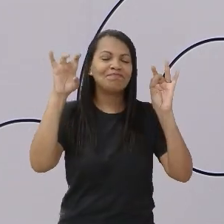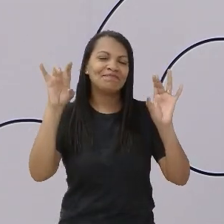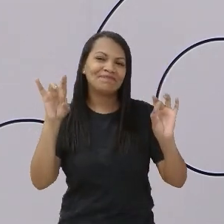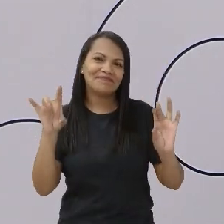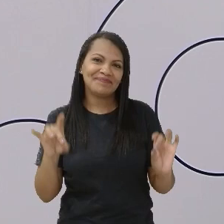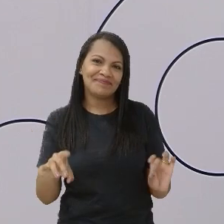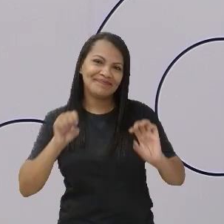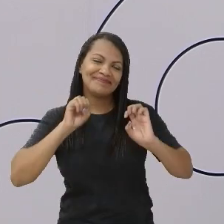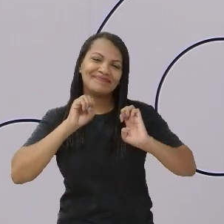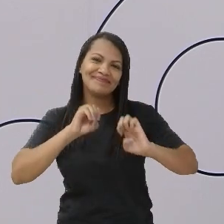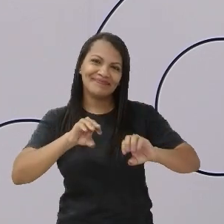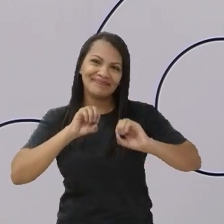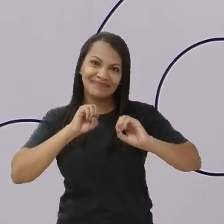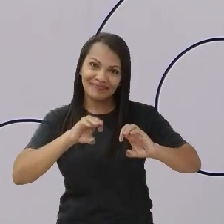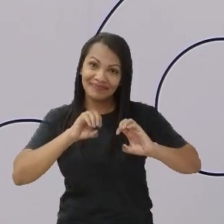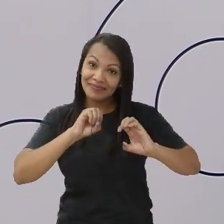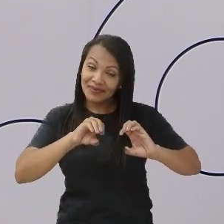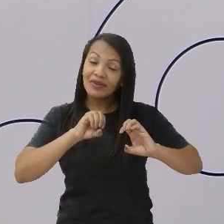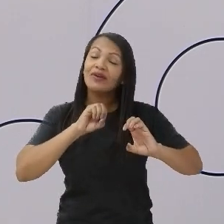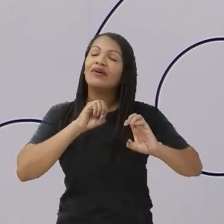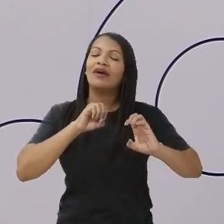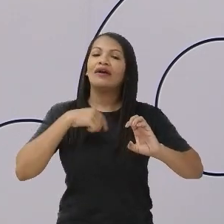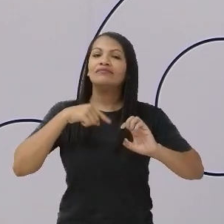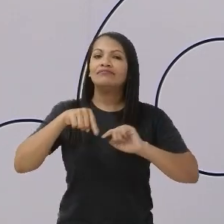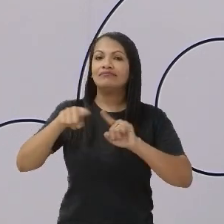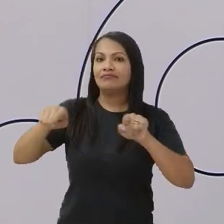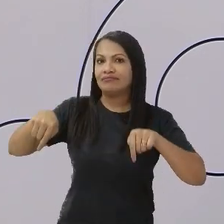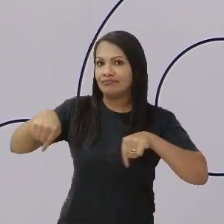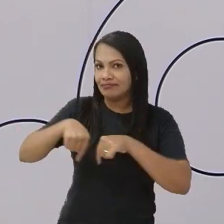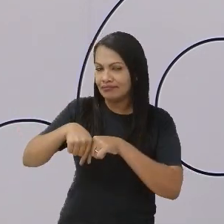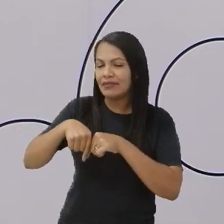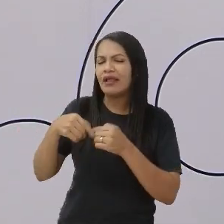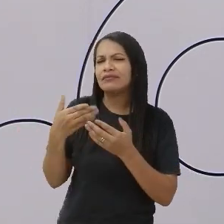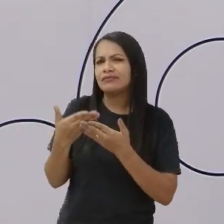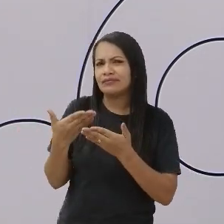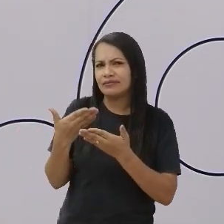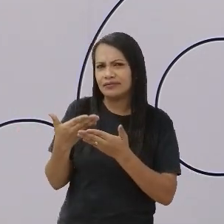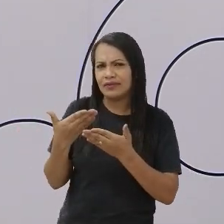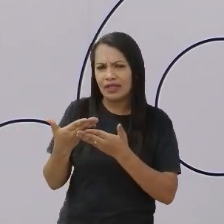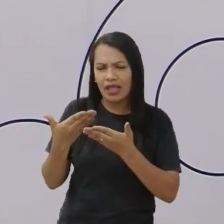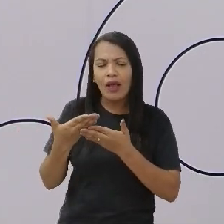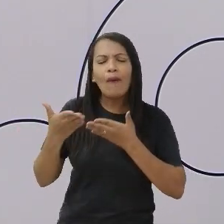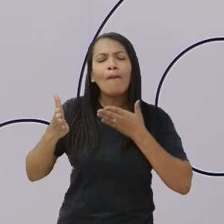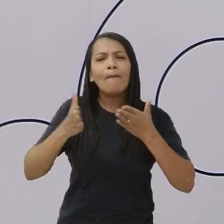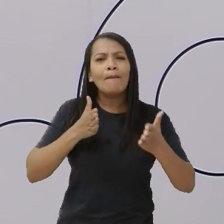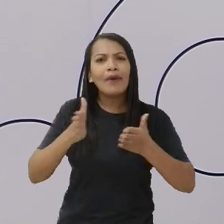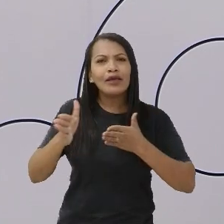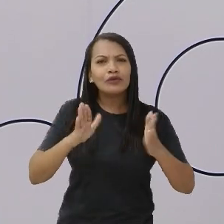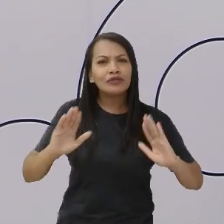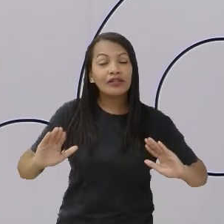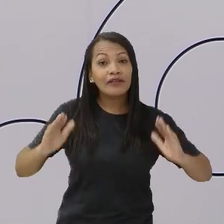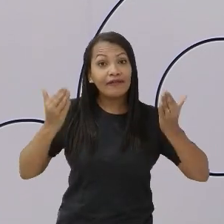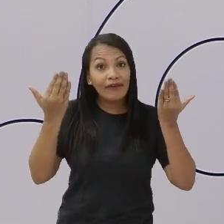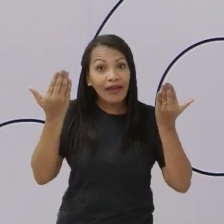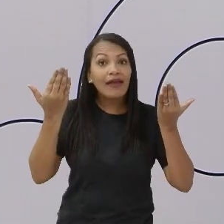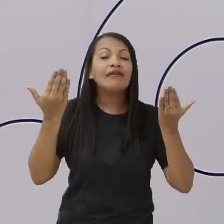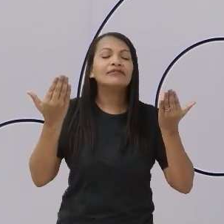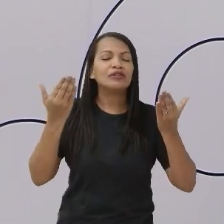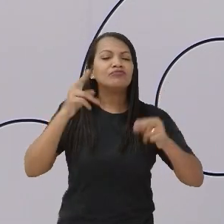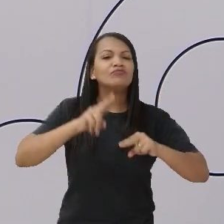especial do Educa Recife em Sala. Recife em Festa, Ciclo Junino. E hoje